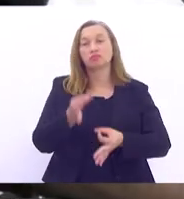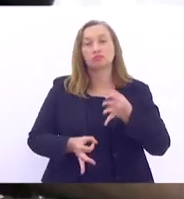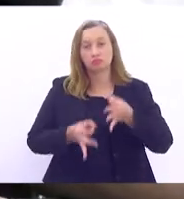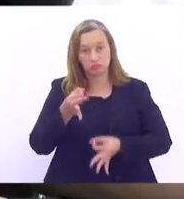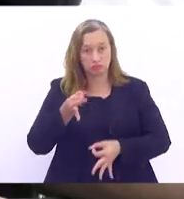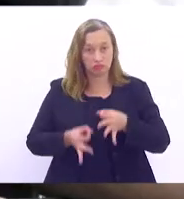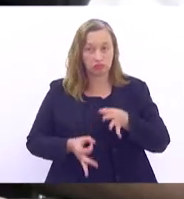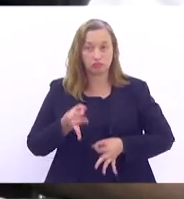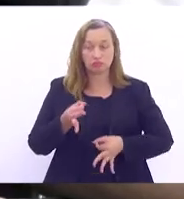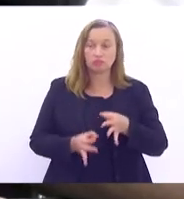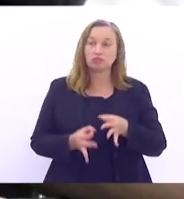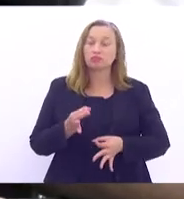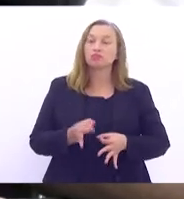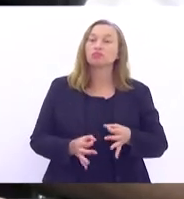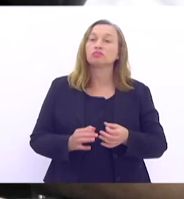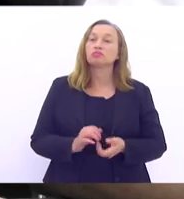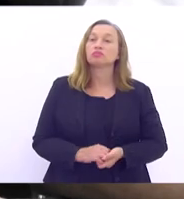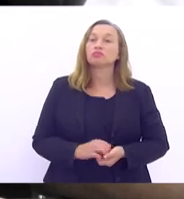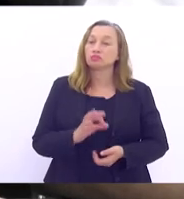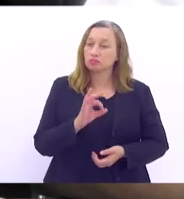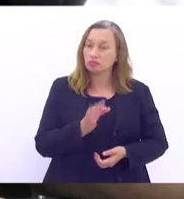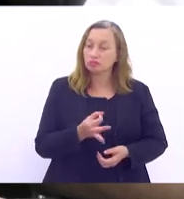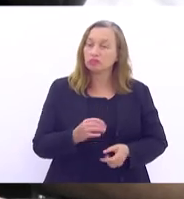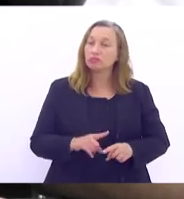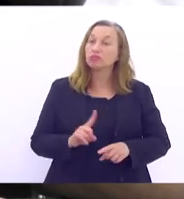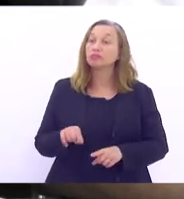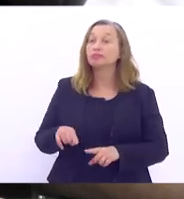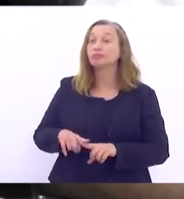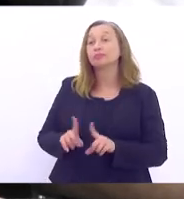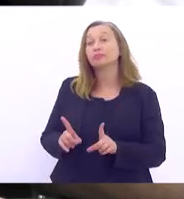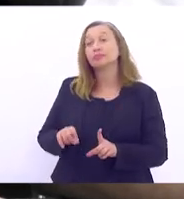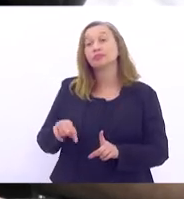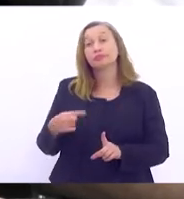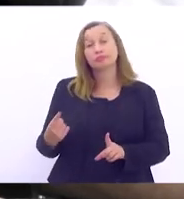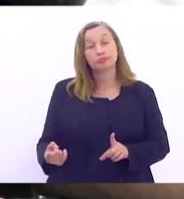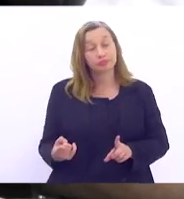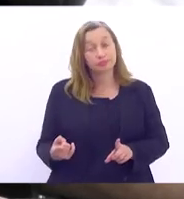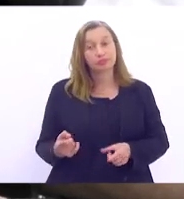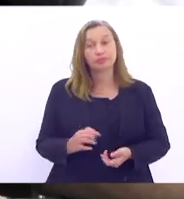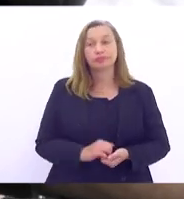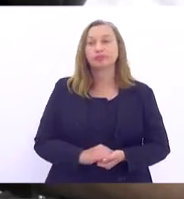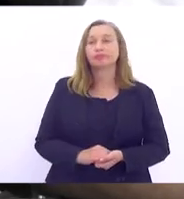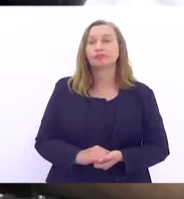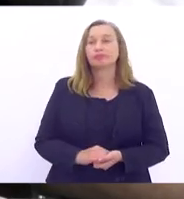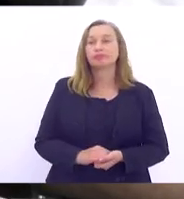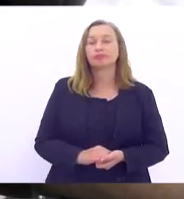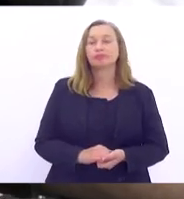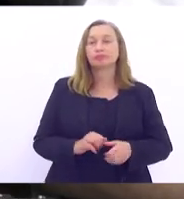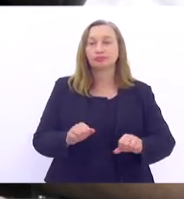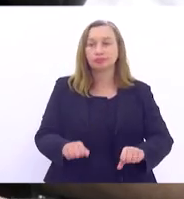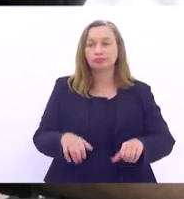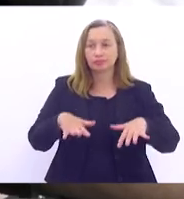foi monocrática, mas depois foi referendada